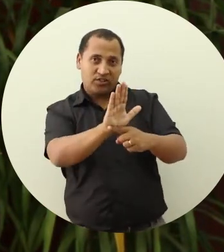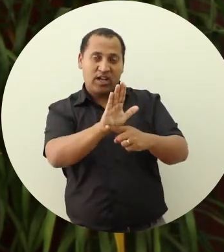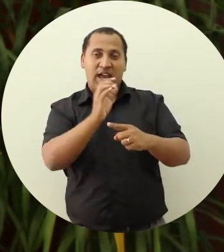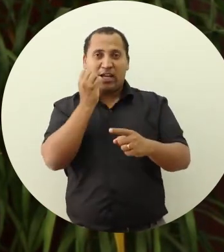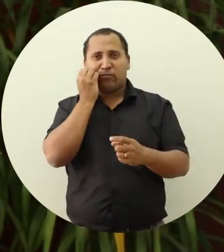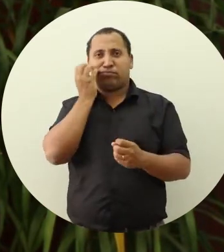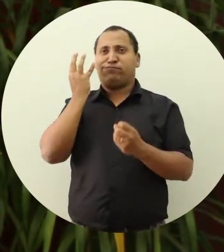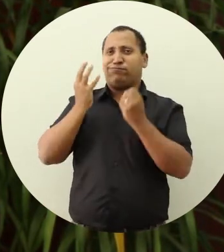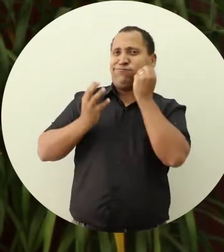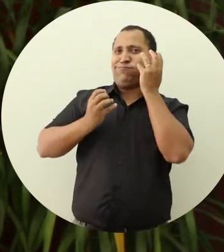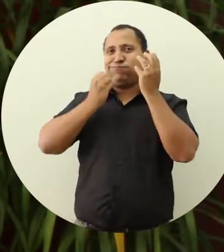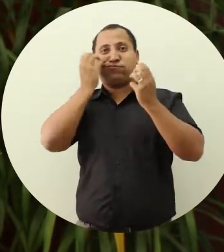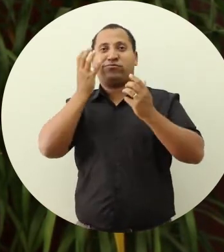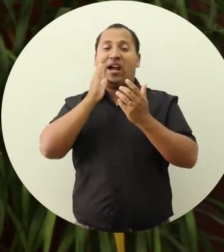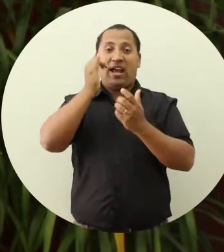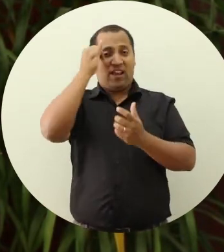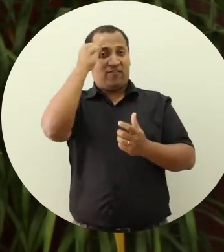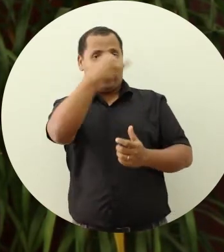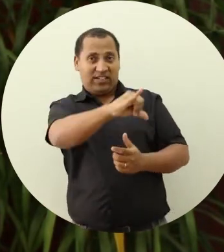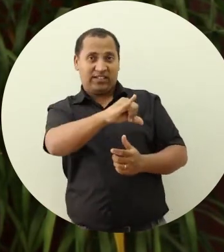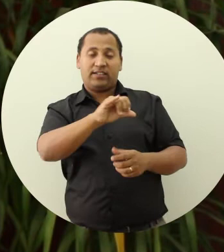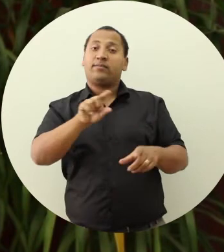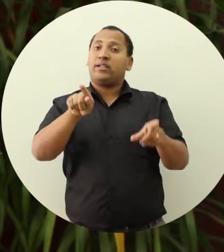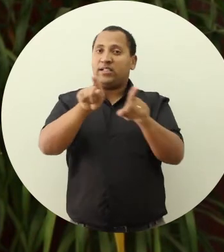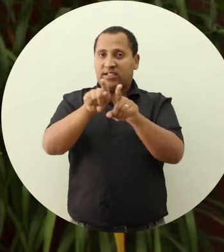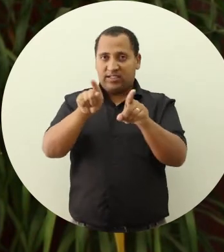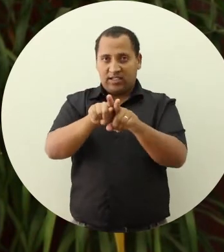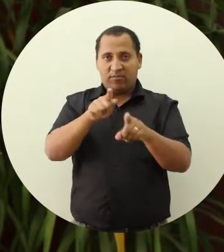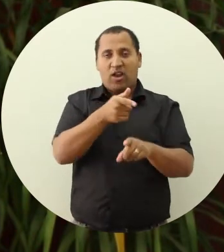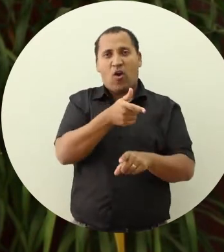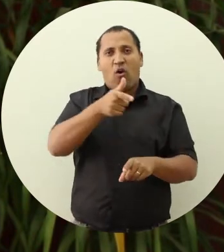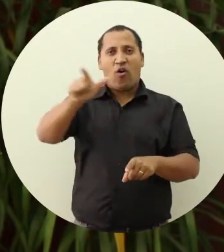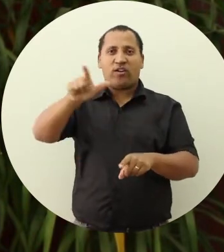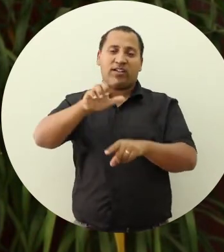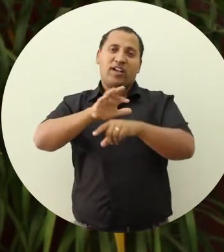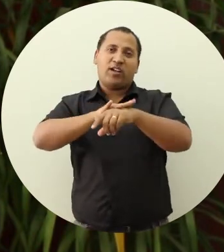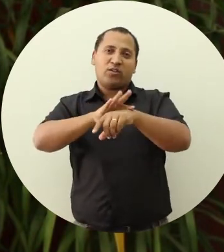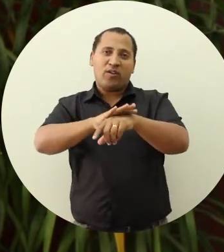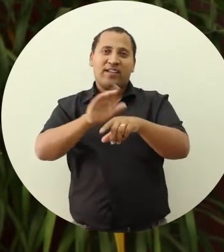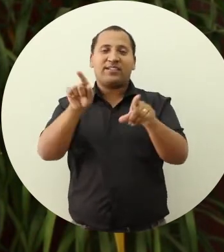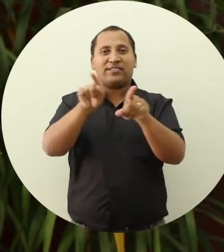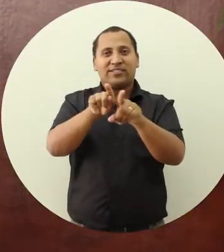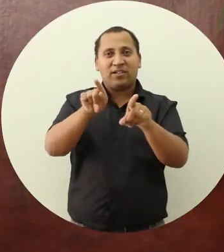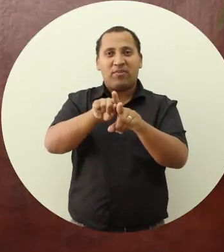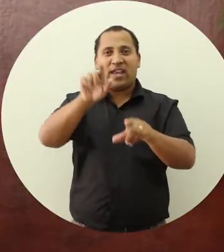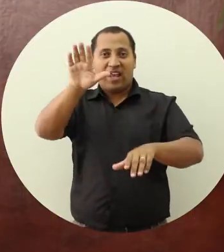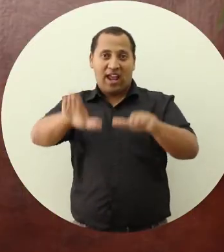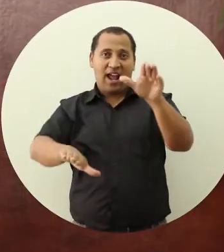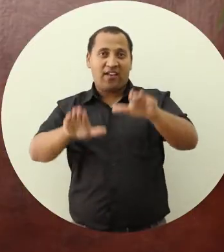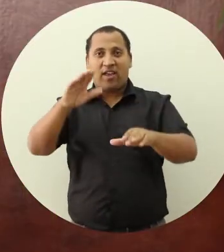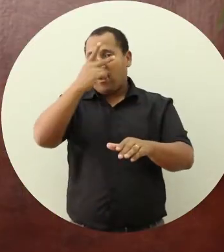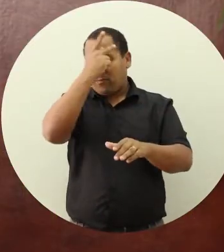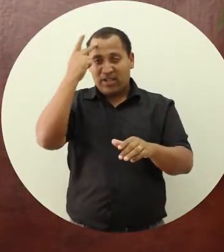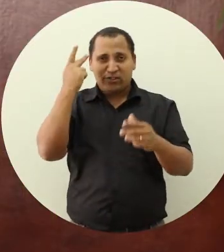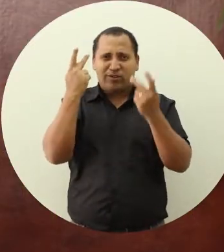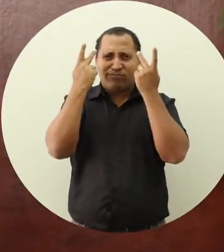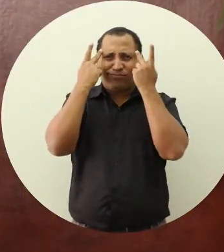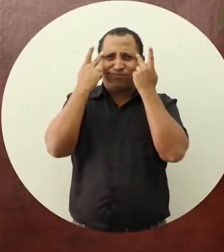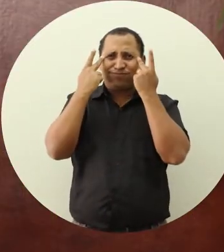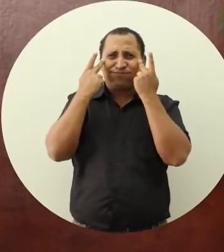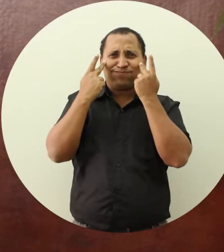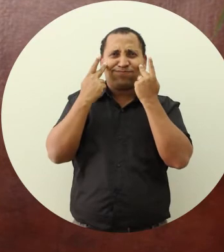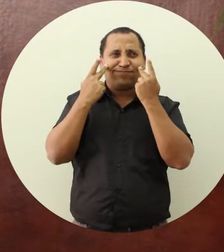doença dermatológica. E doenças dermatológicas tão desfigurantes, tão inestéticas, que causam constrangimento